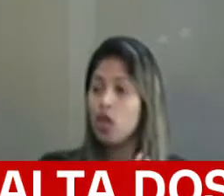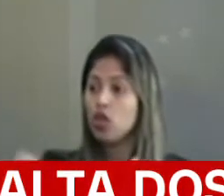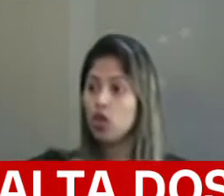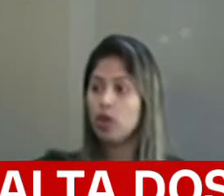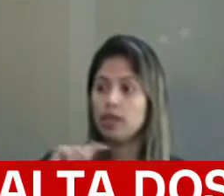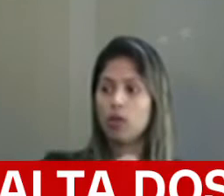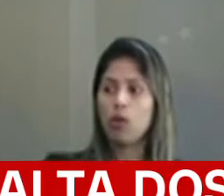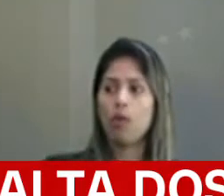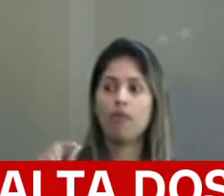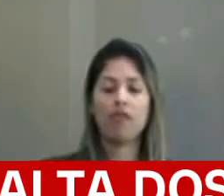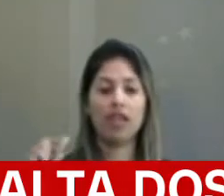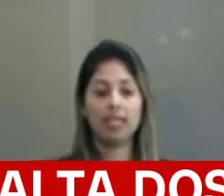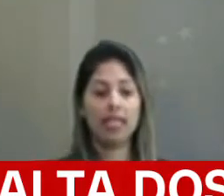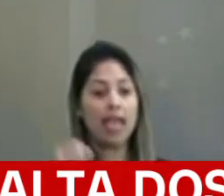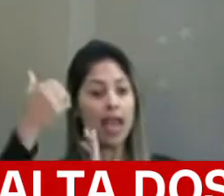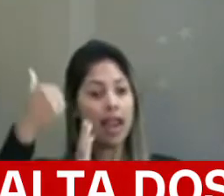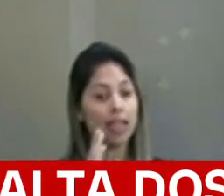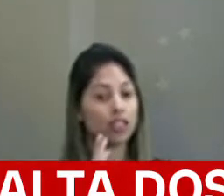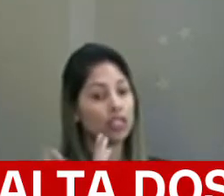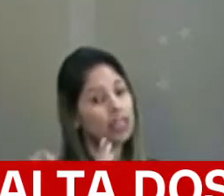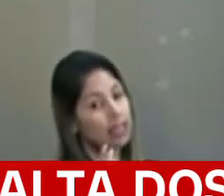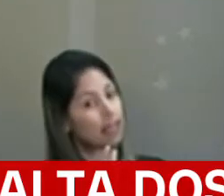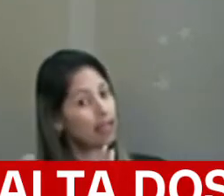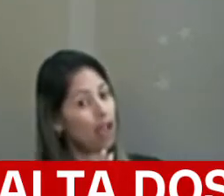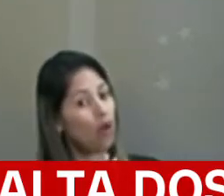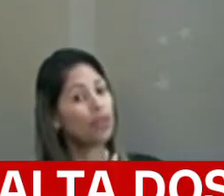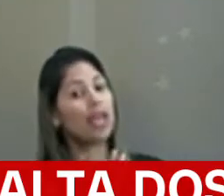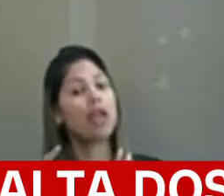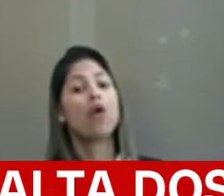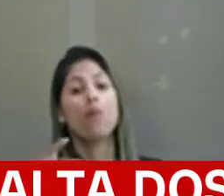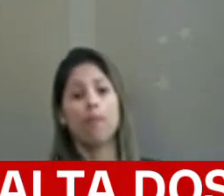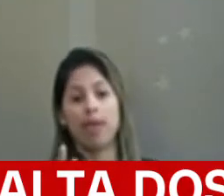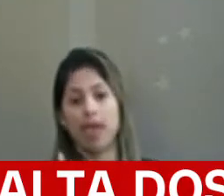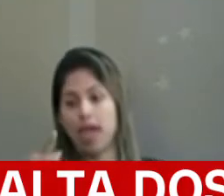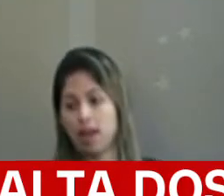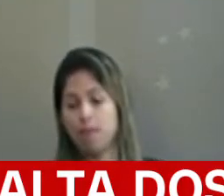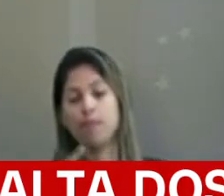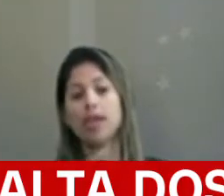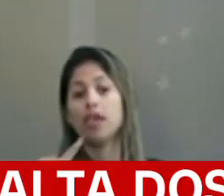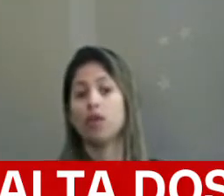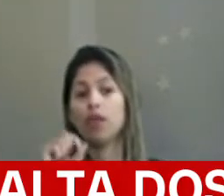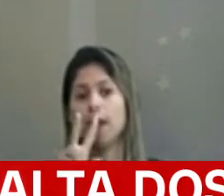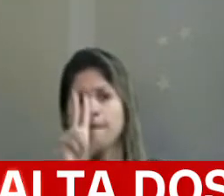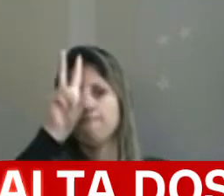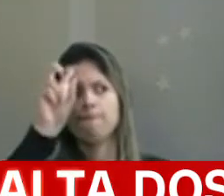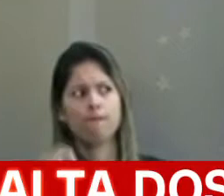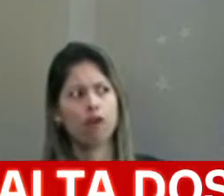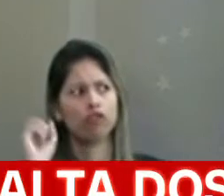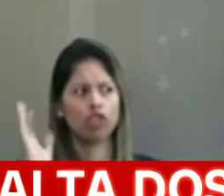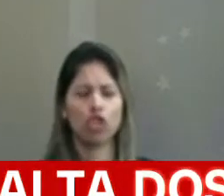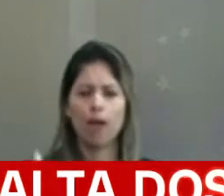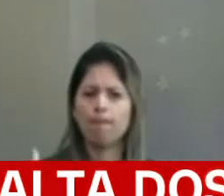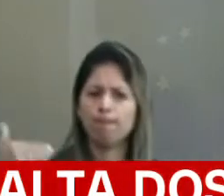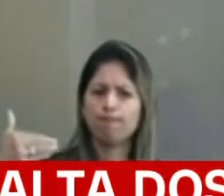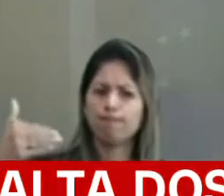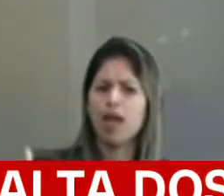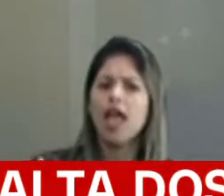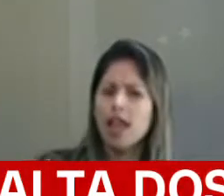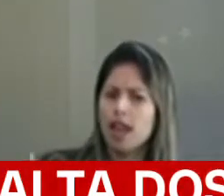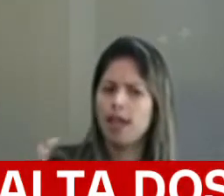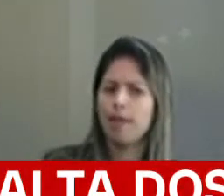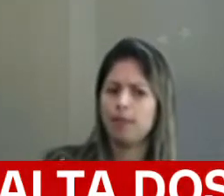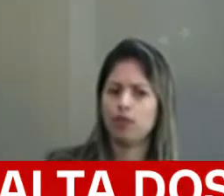eventuais reduções de receitas que o PLP possa provocar, eles serão